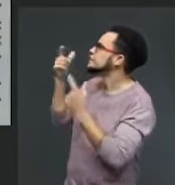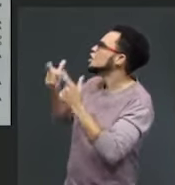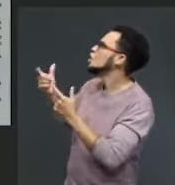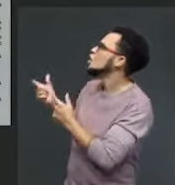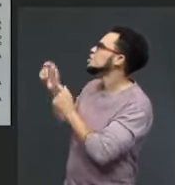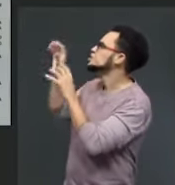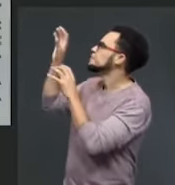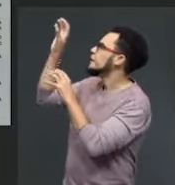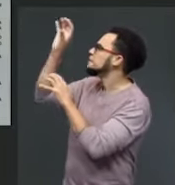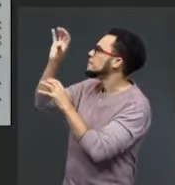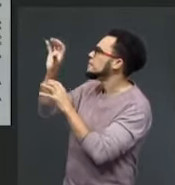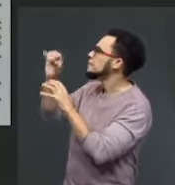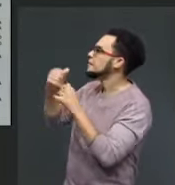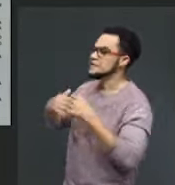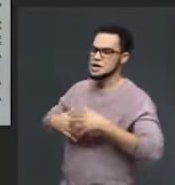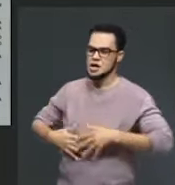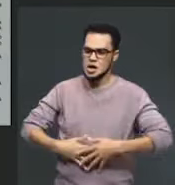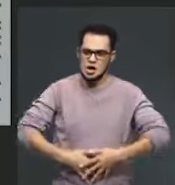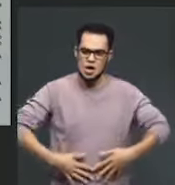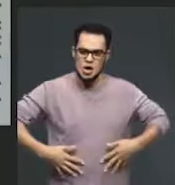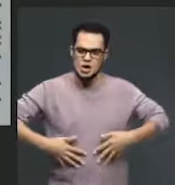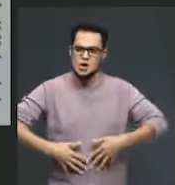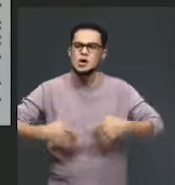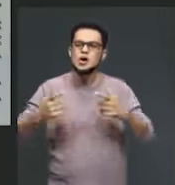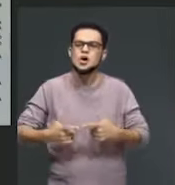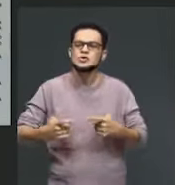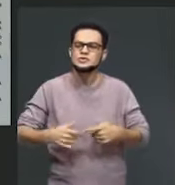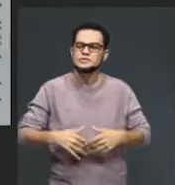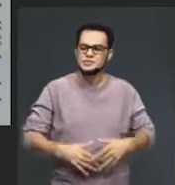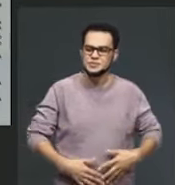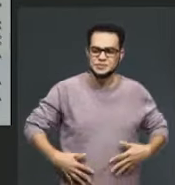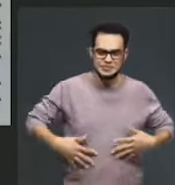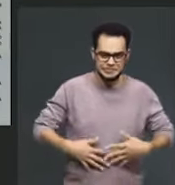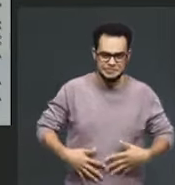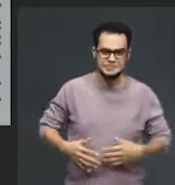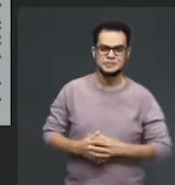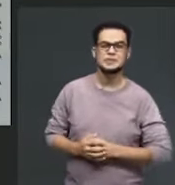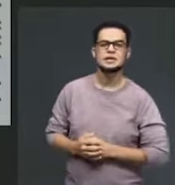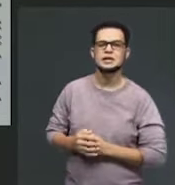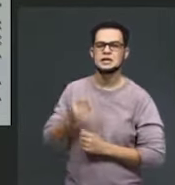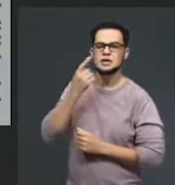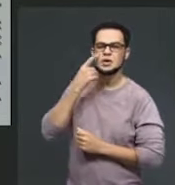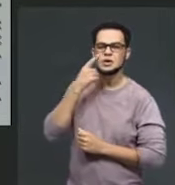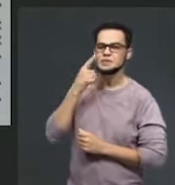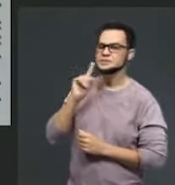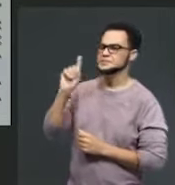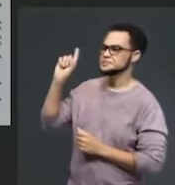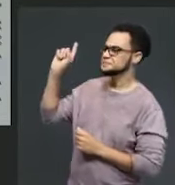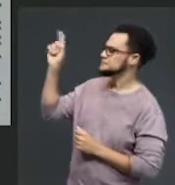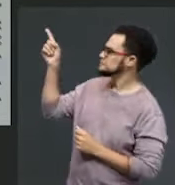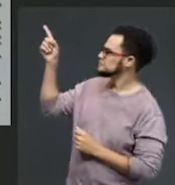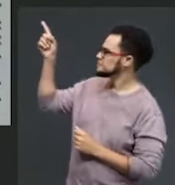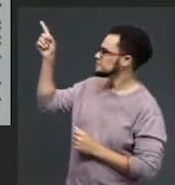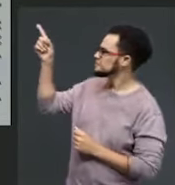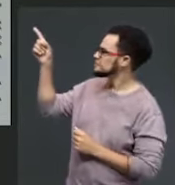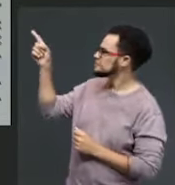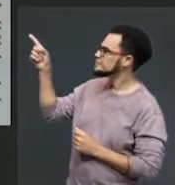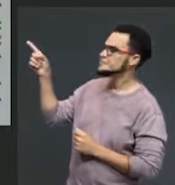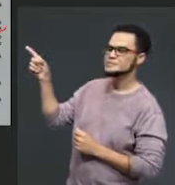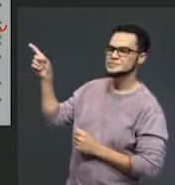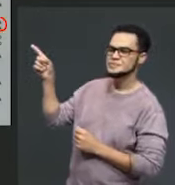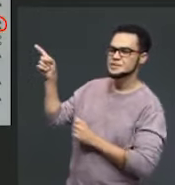fica no baixo ventre, tá certo? Então, olha as partes aqui, ó. Nós temos a